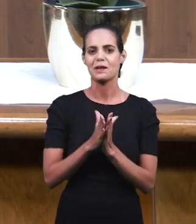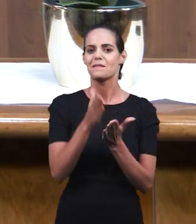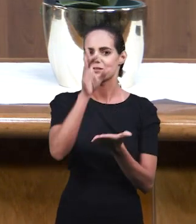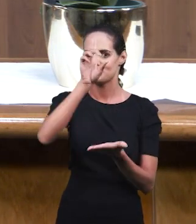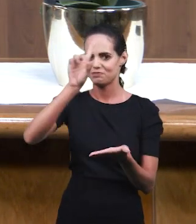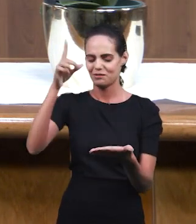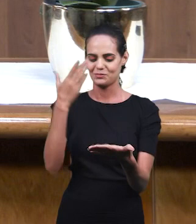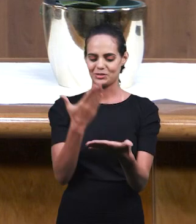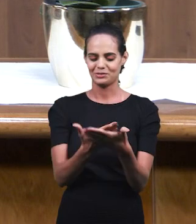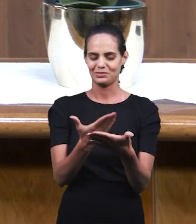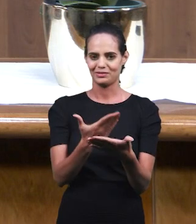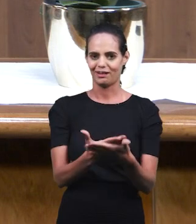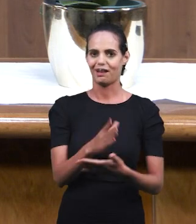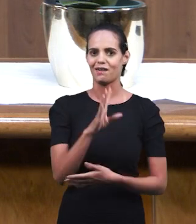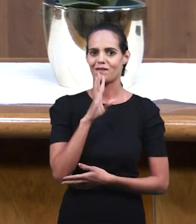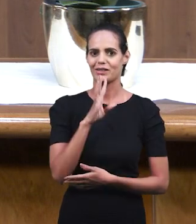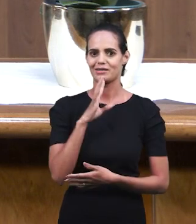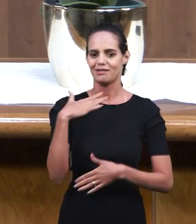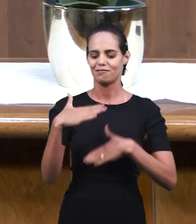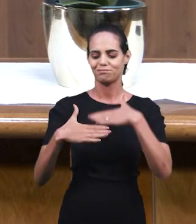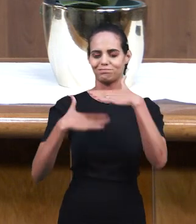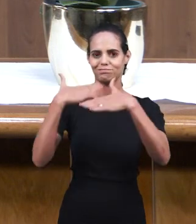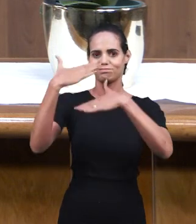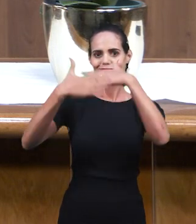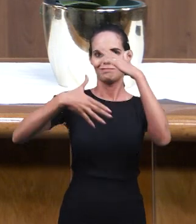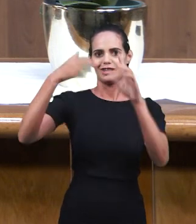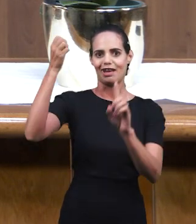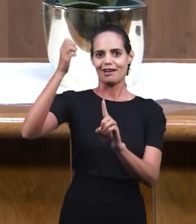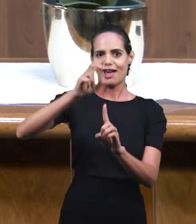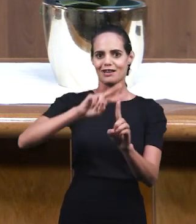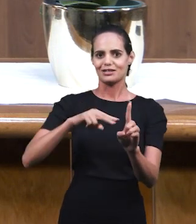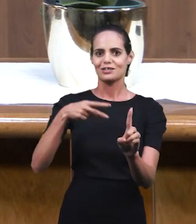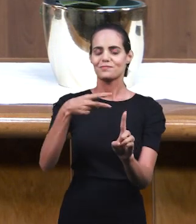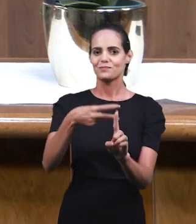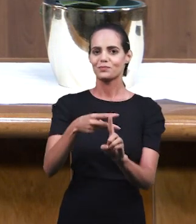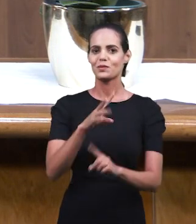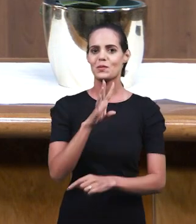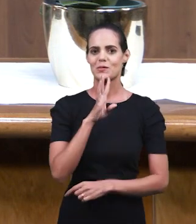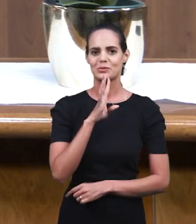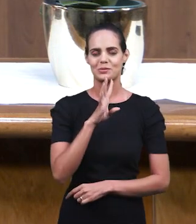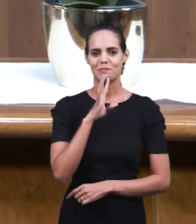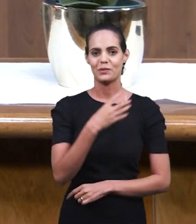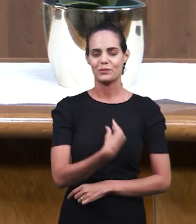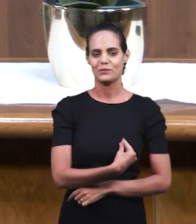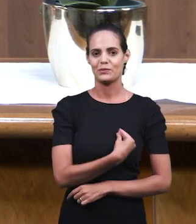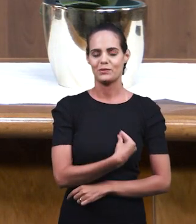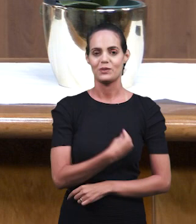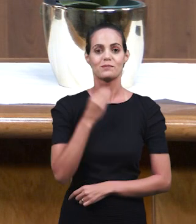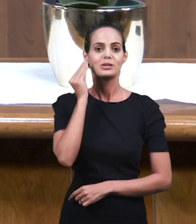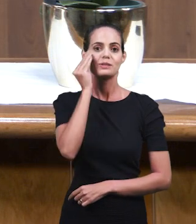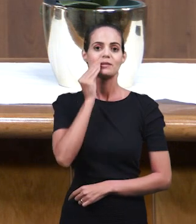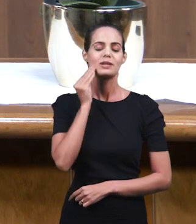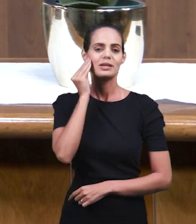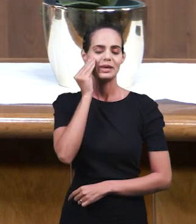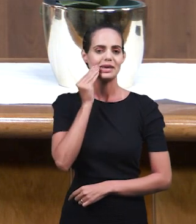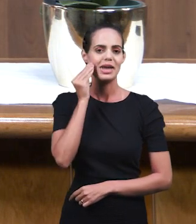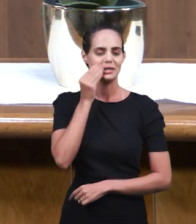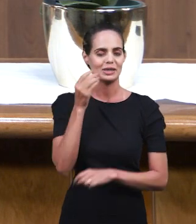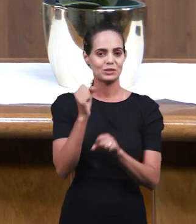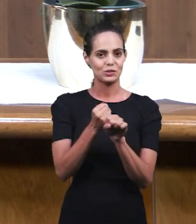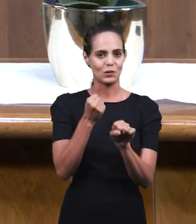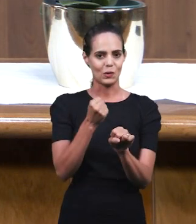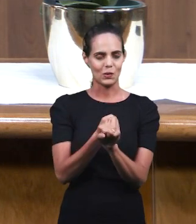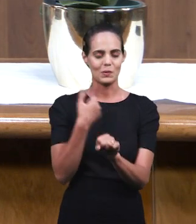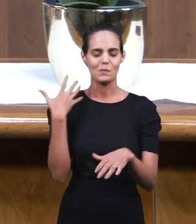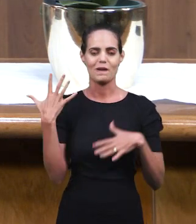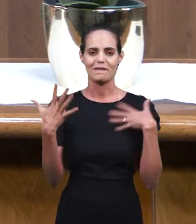palavra, de conhecer a palavra, de crescer na graça e no conhecimento, de viver uma experiência de obra. É uma alegria estarmos juntos